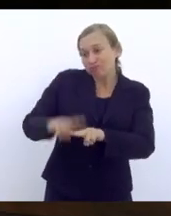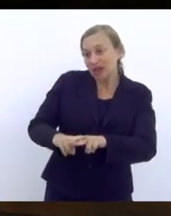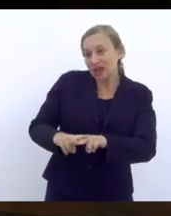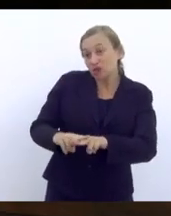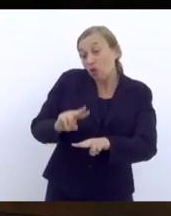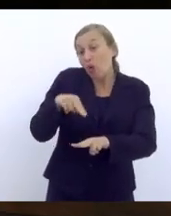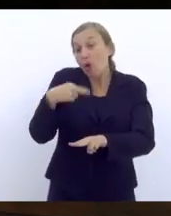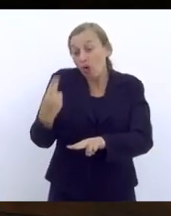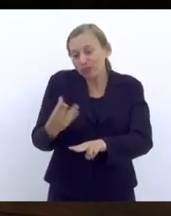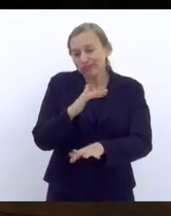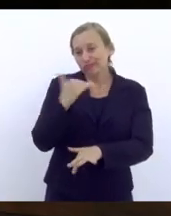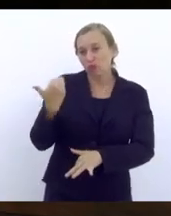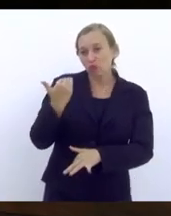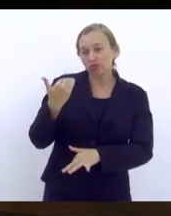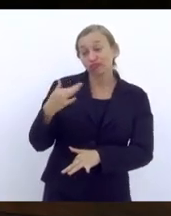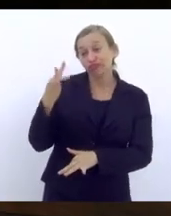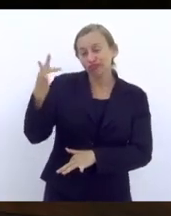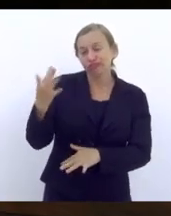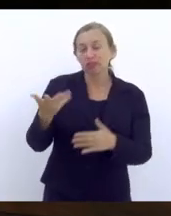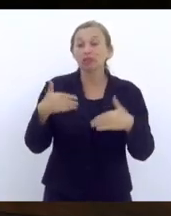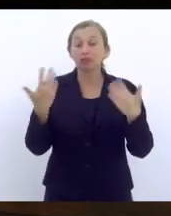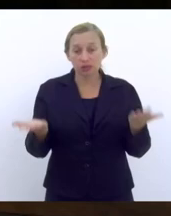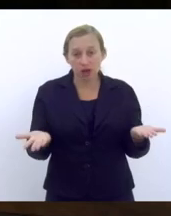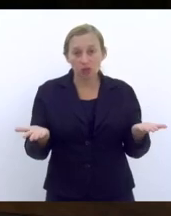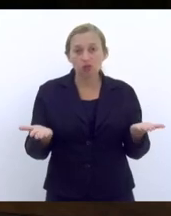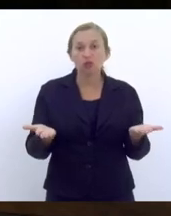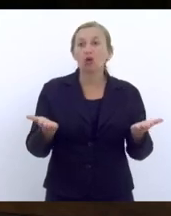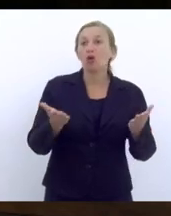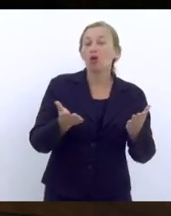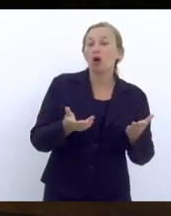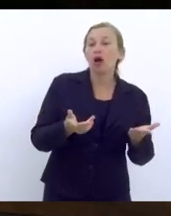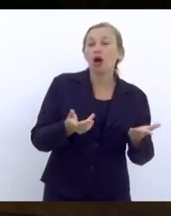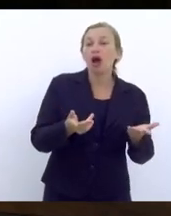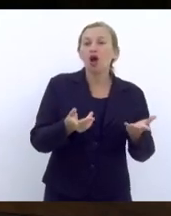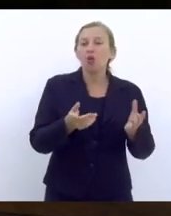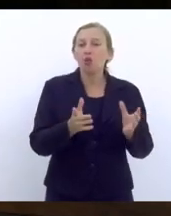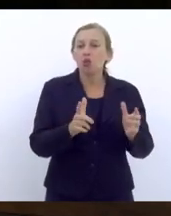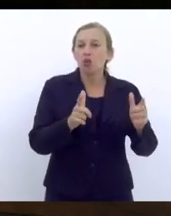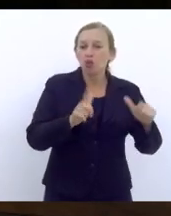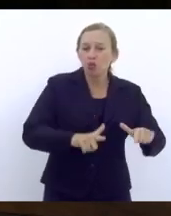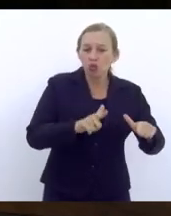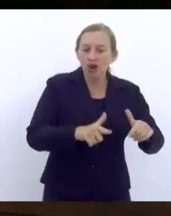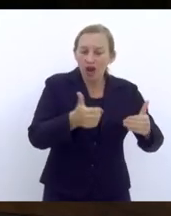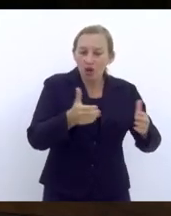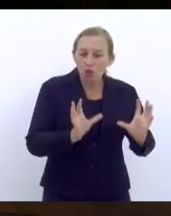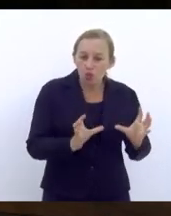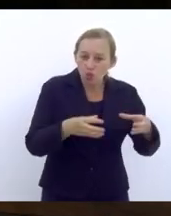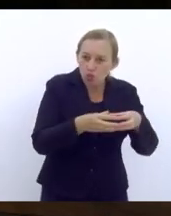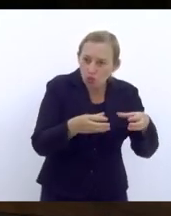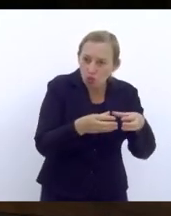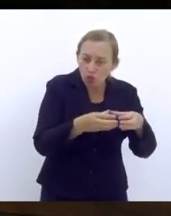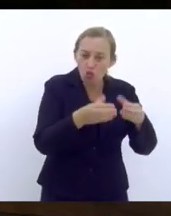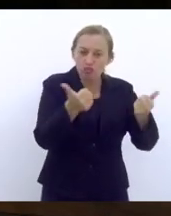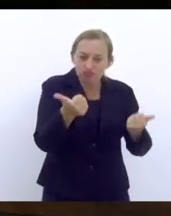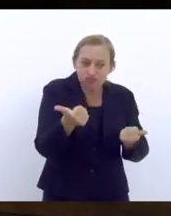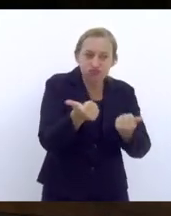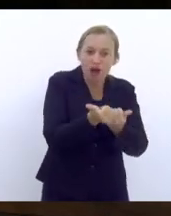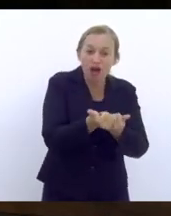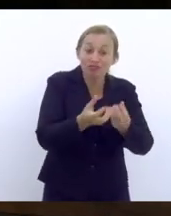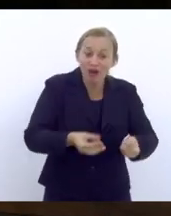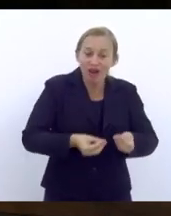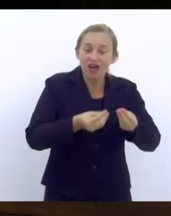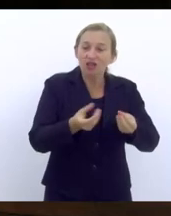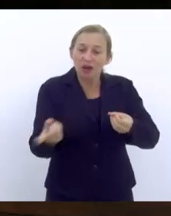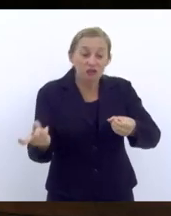ou serão mortos. Então, o socioeducativo tem a missão de ressocializar, de dar para eles um curso, de dar para